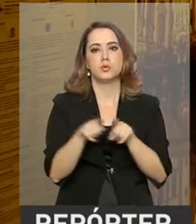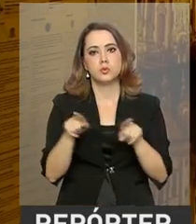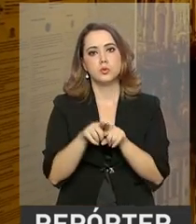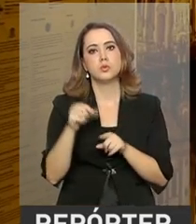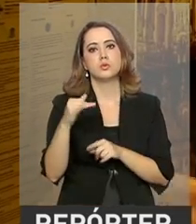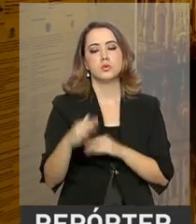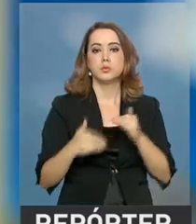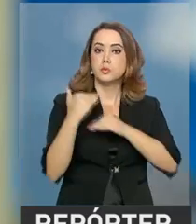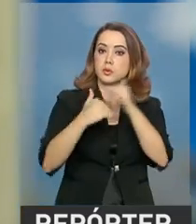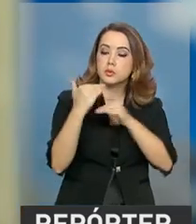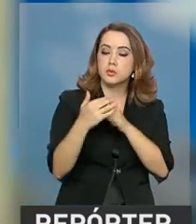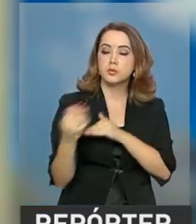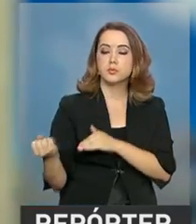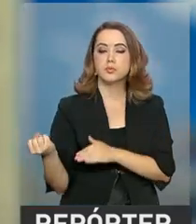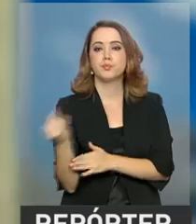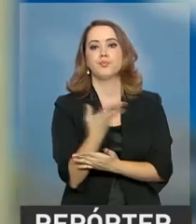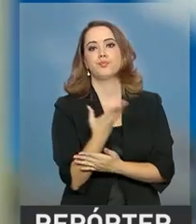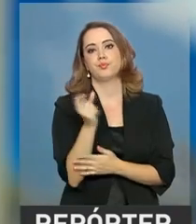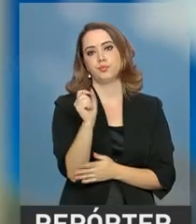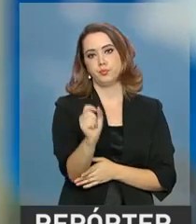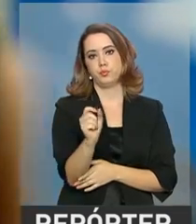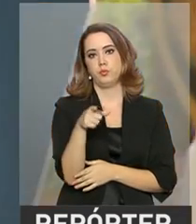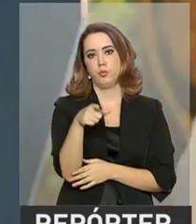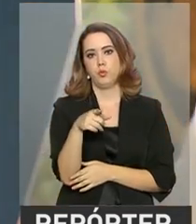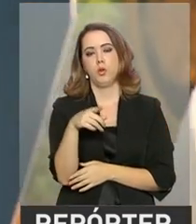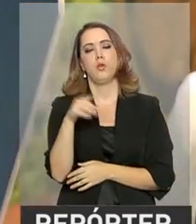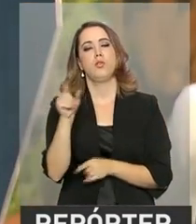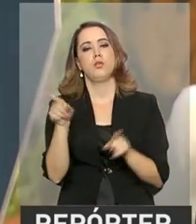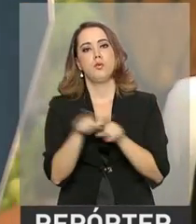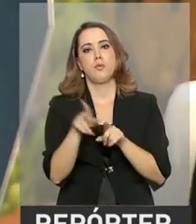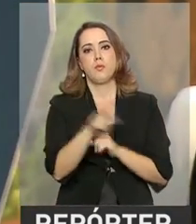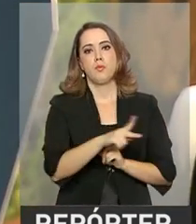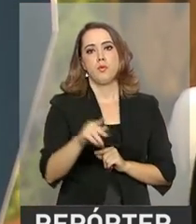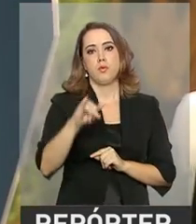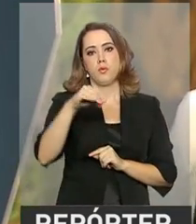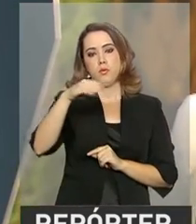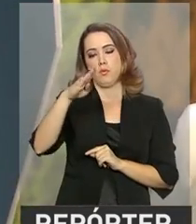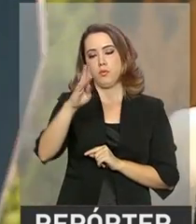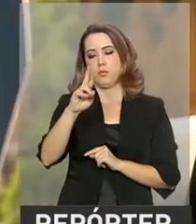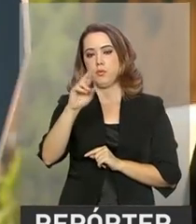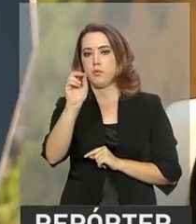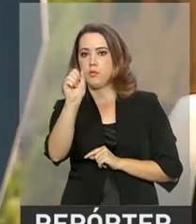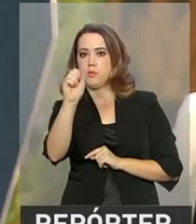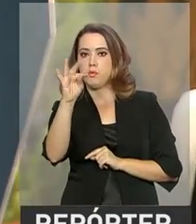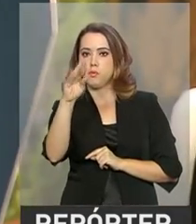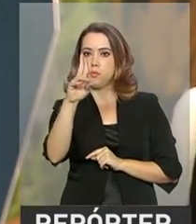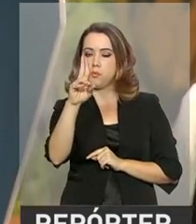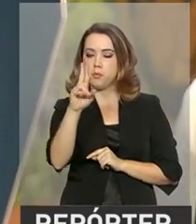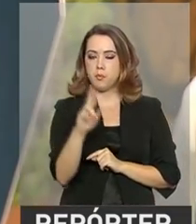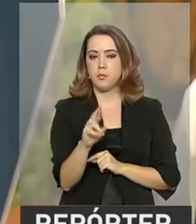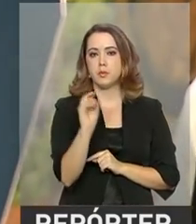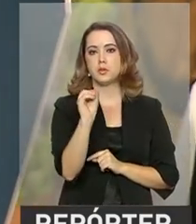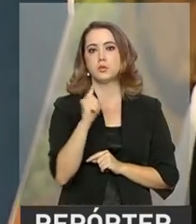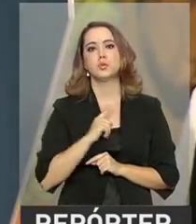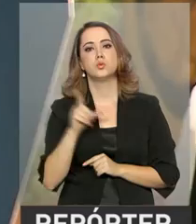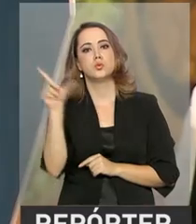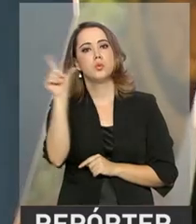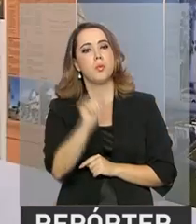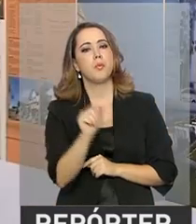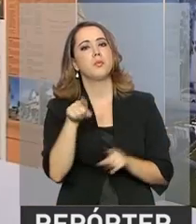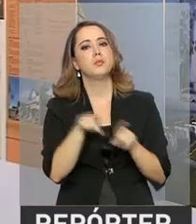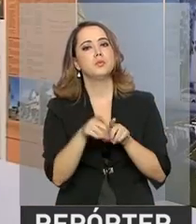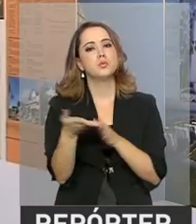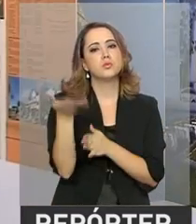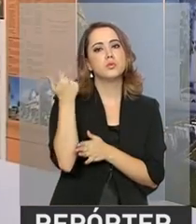próximos 10 anos. Segundo o presidente da Embratur, apesar de a Olimpíada trazer menos turistas ao país do que a Copa do